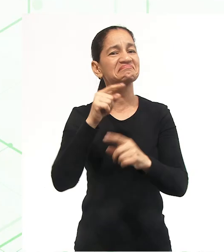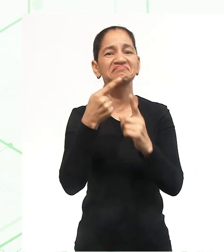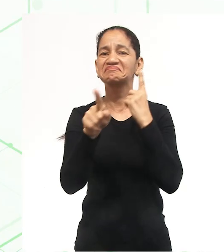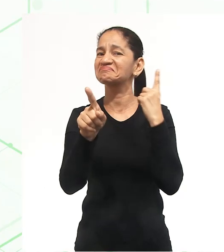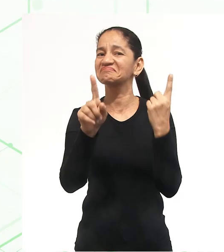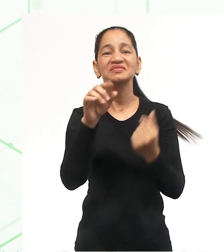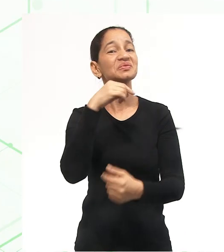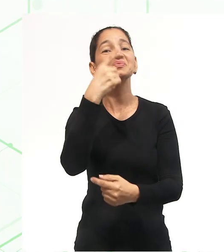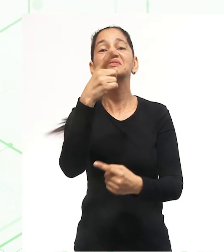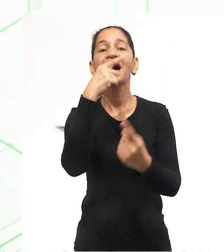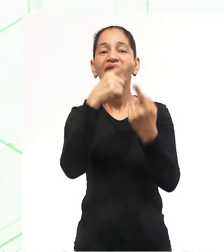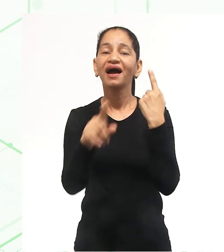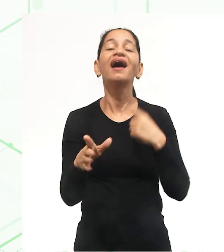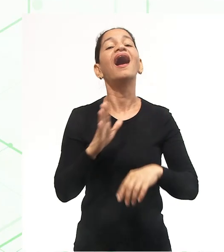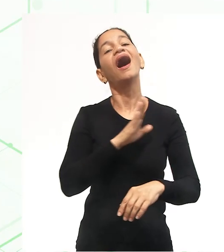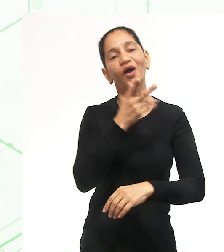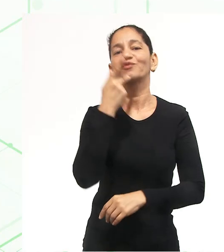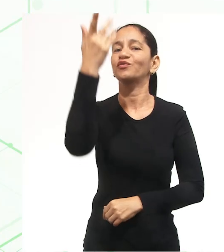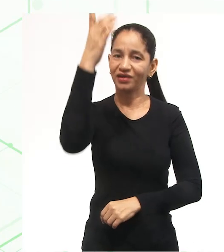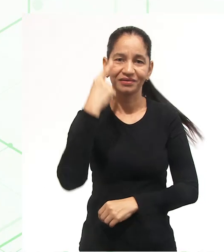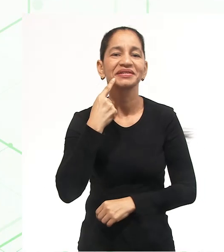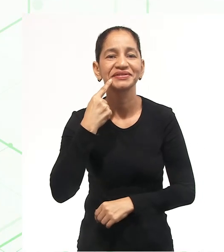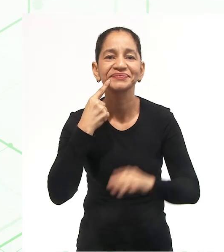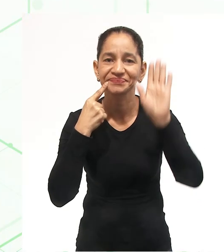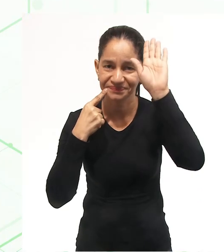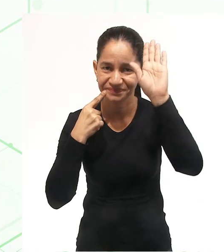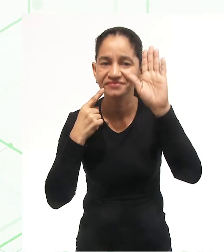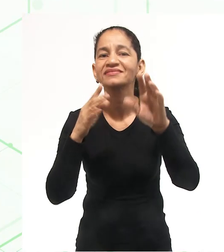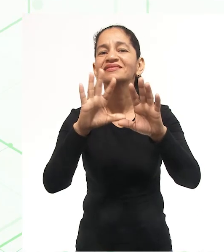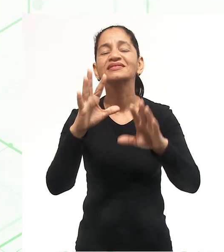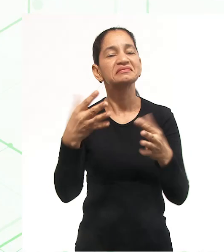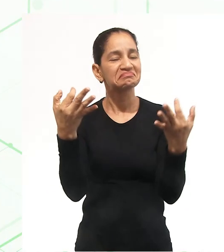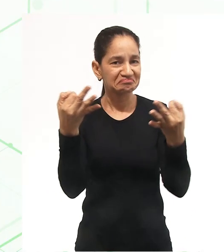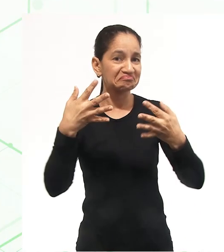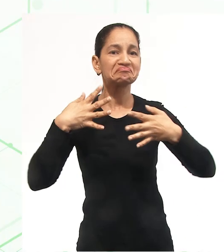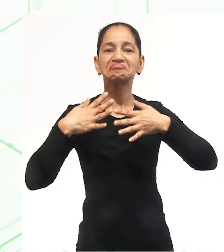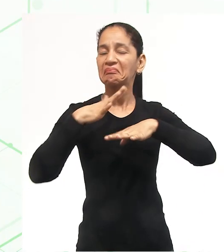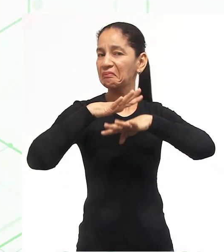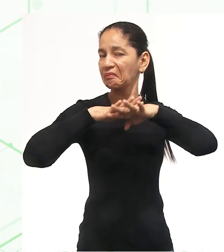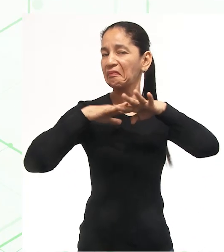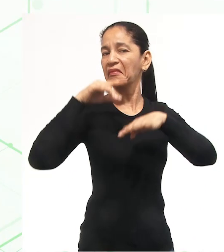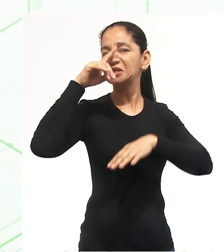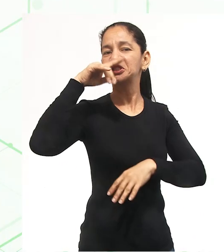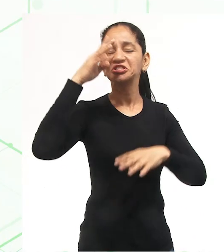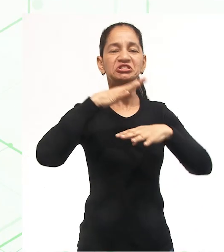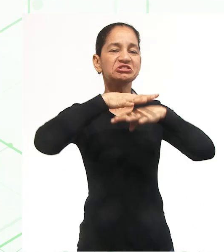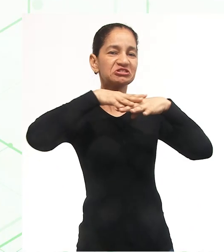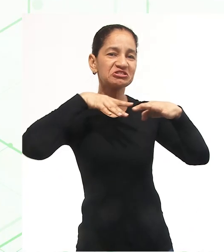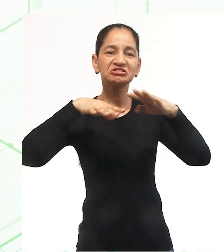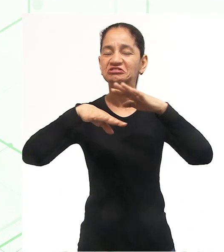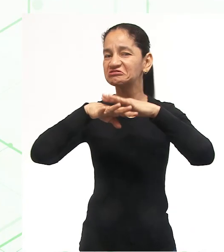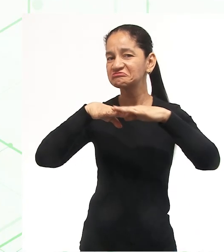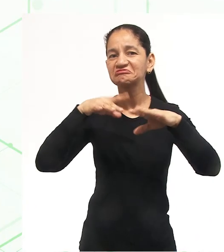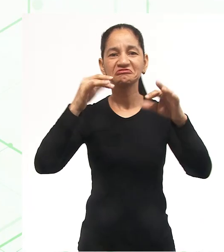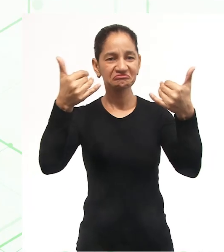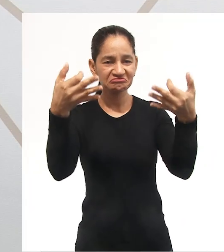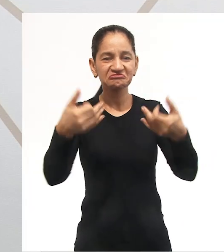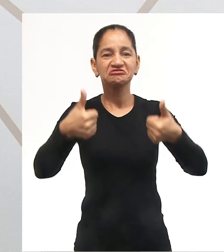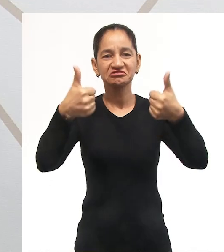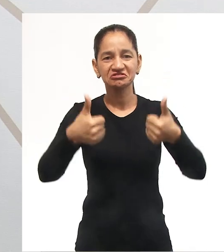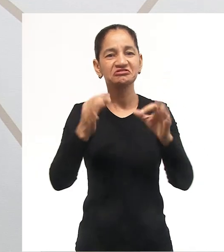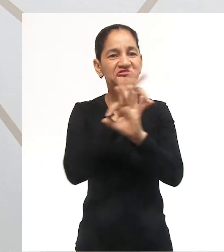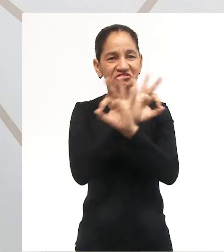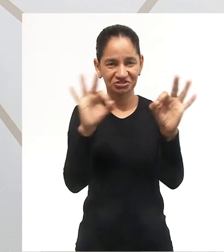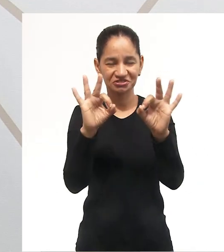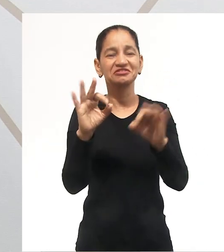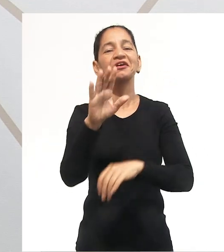gente quer. Olha, eu vou ser sincera, tá muito demodê esse xadrez, tá? Mas assim, justamente a